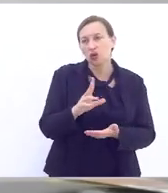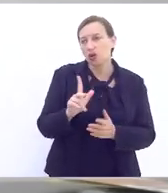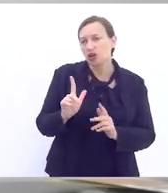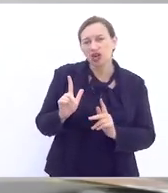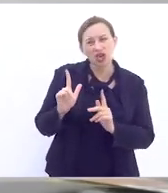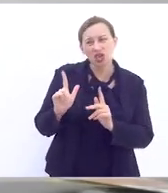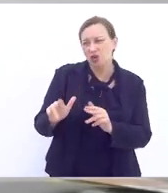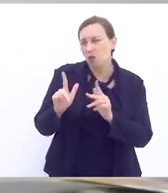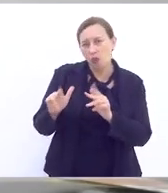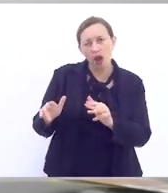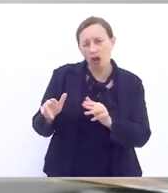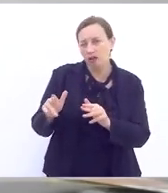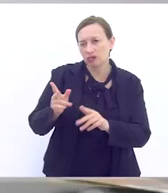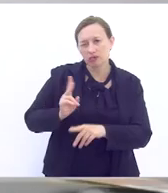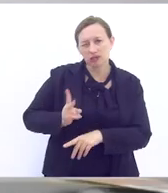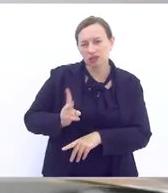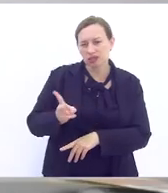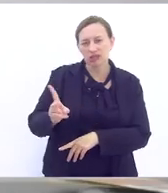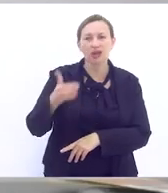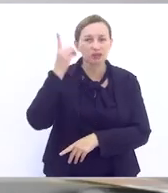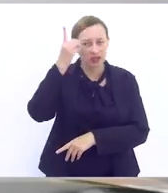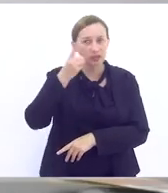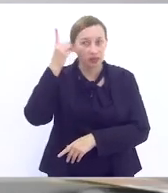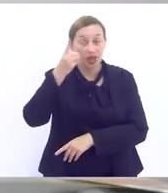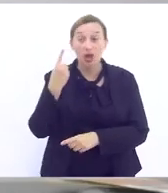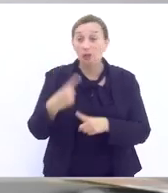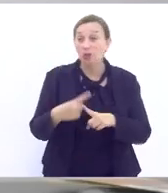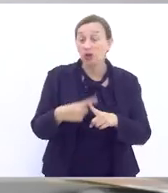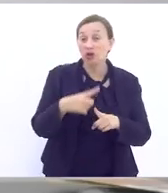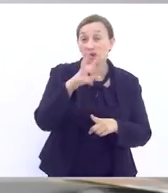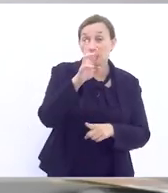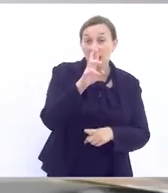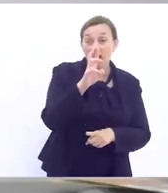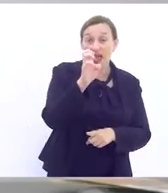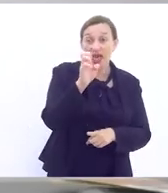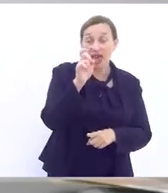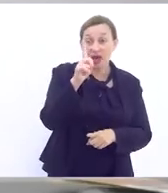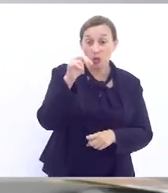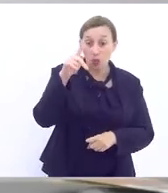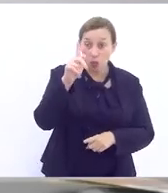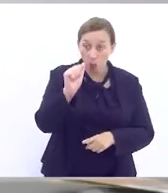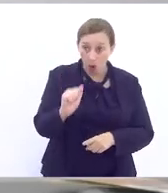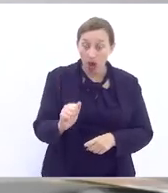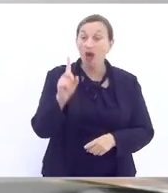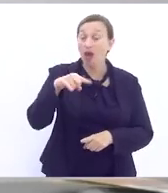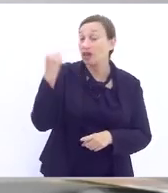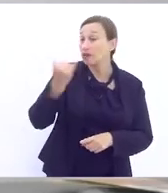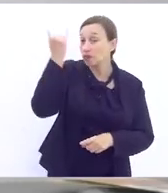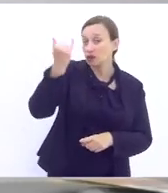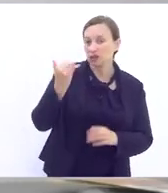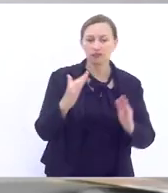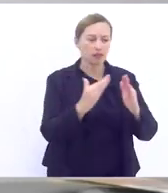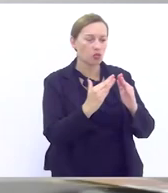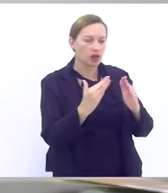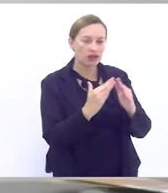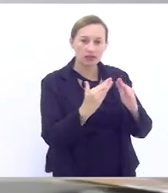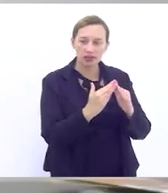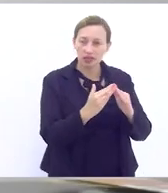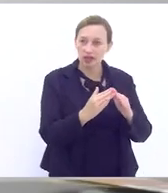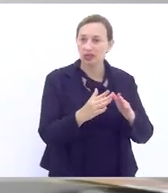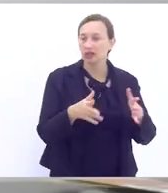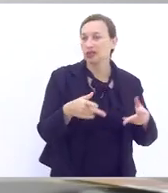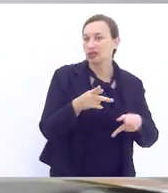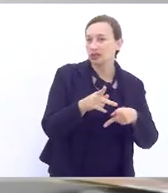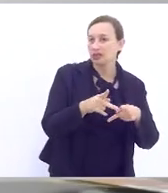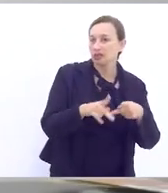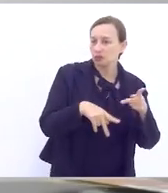de sempre porque o na régua é importante para habitação Popular para as